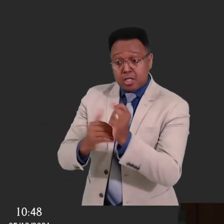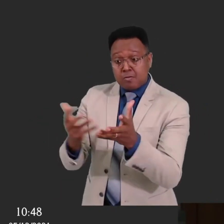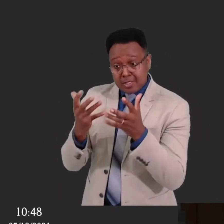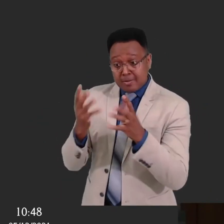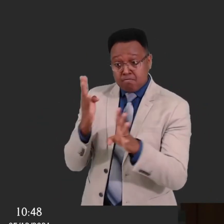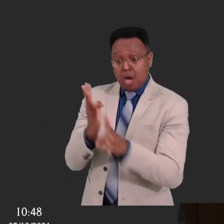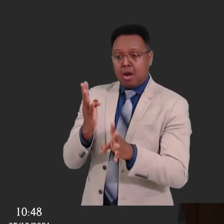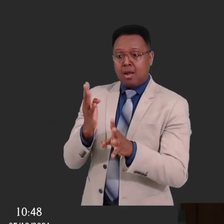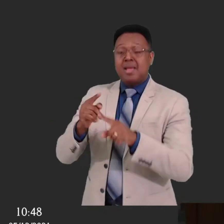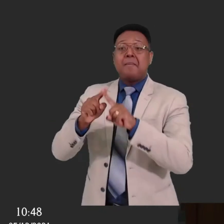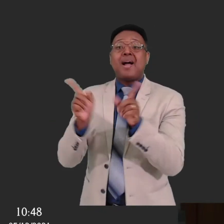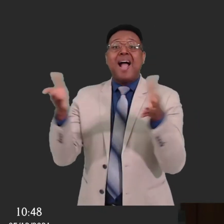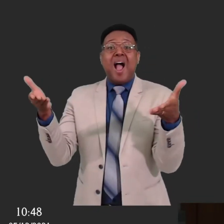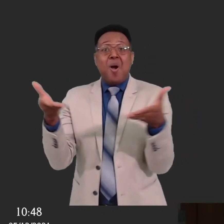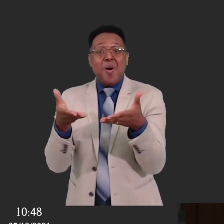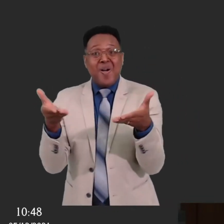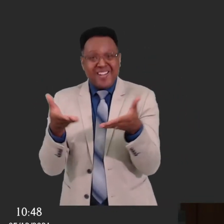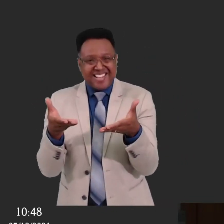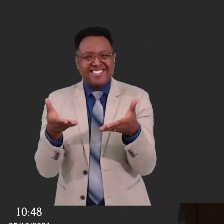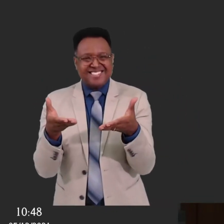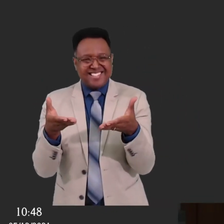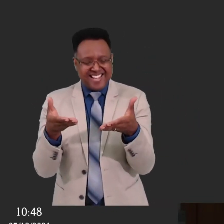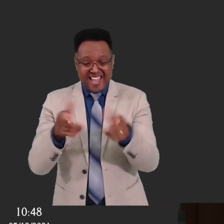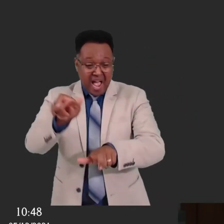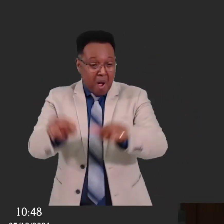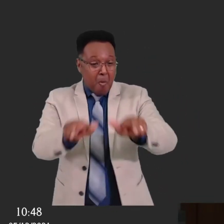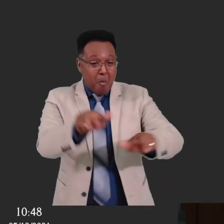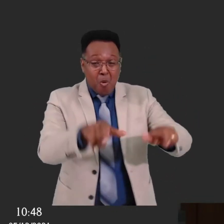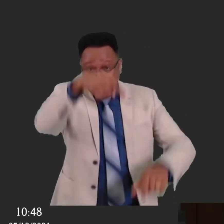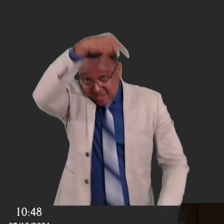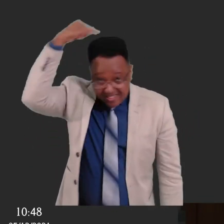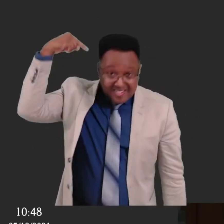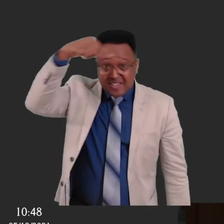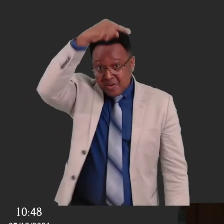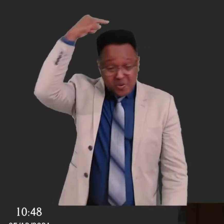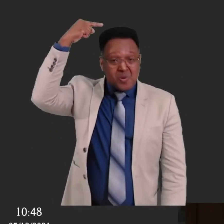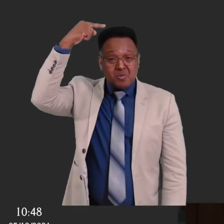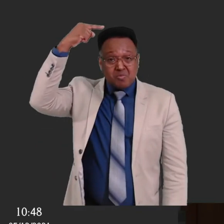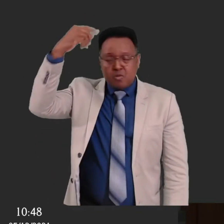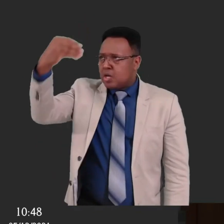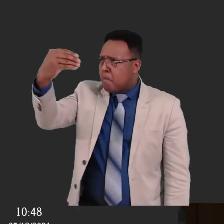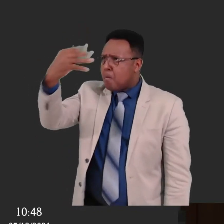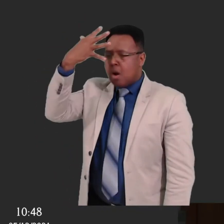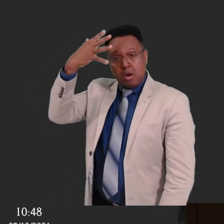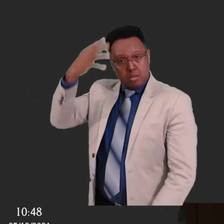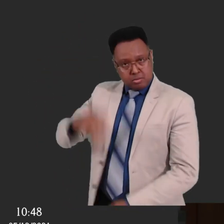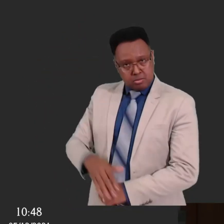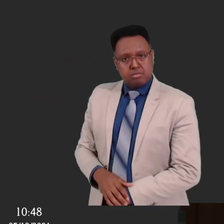aos santos. Este mistério é porque eles não tinham o Espírito Santo como um dom de Deus.